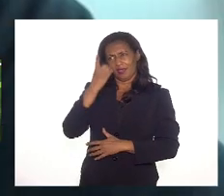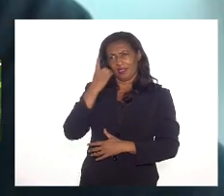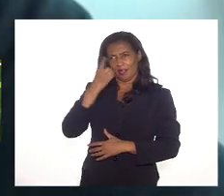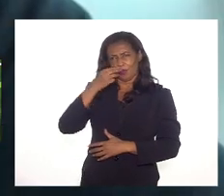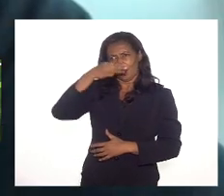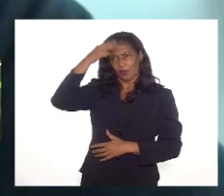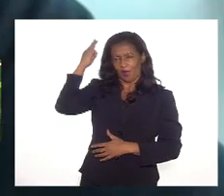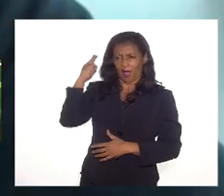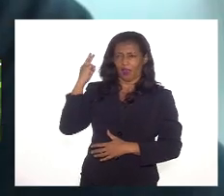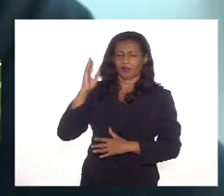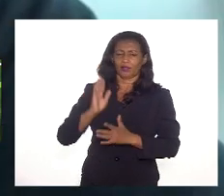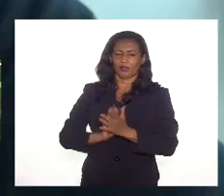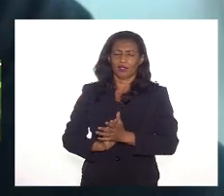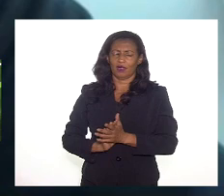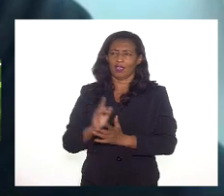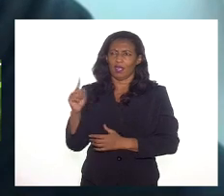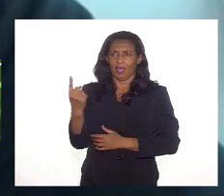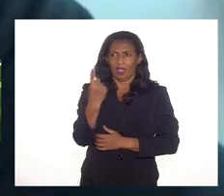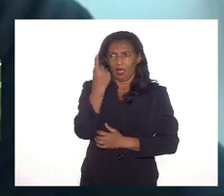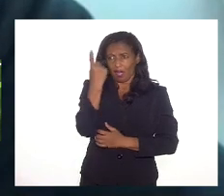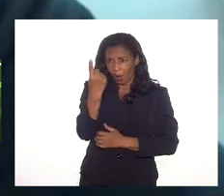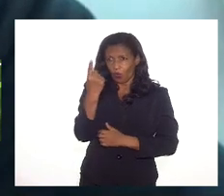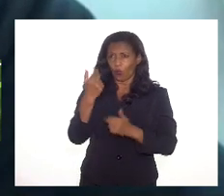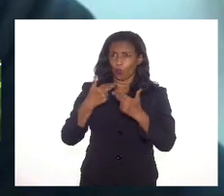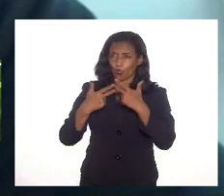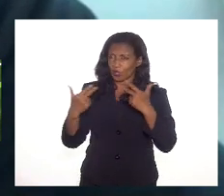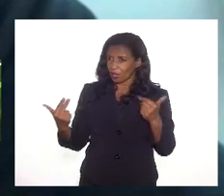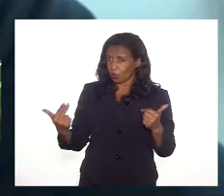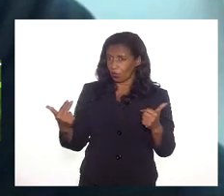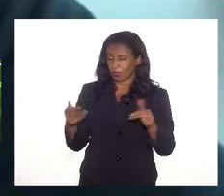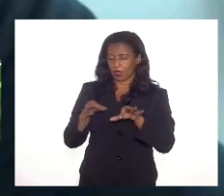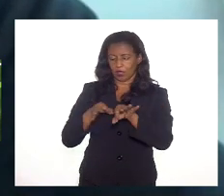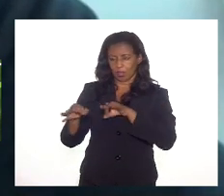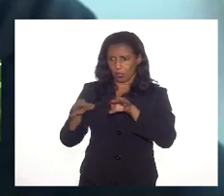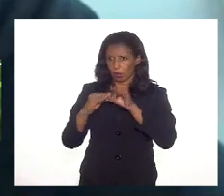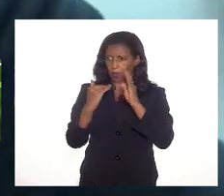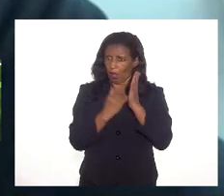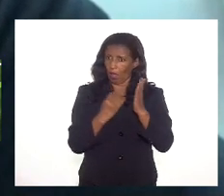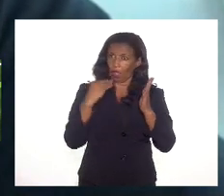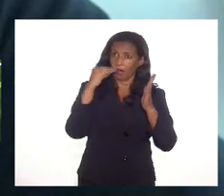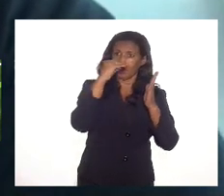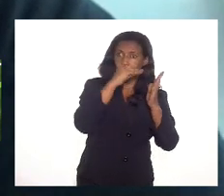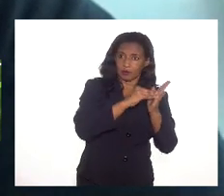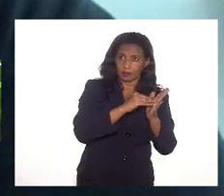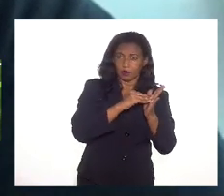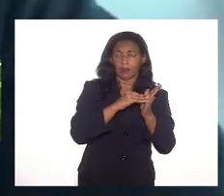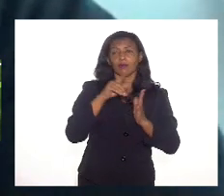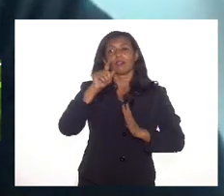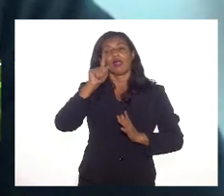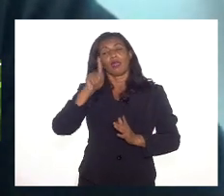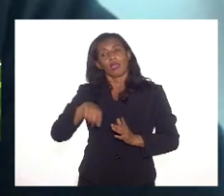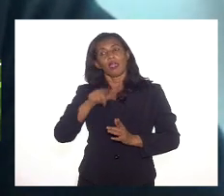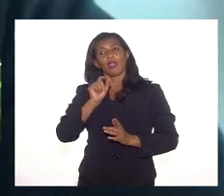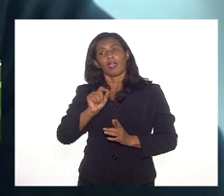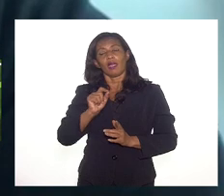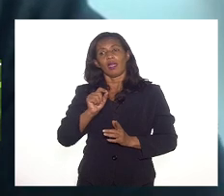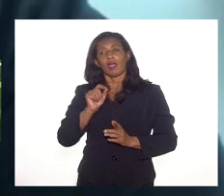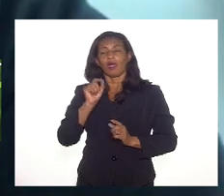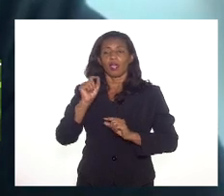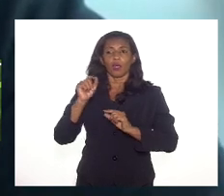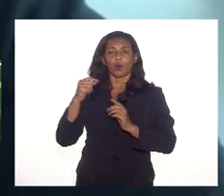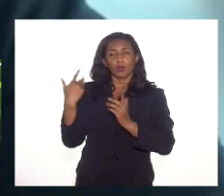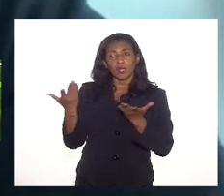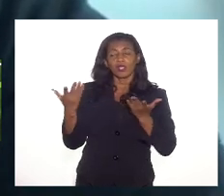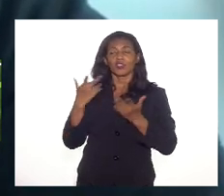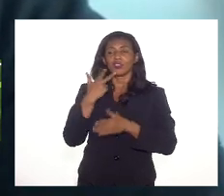com vista, mas a única coisa que o projeto acrescenta é justamente esse aspecto que a gente está